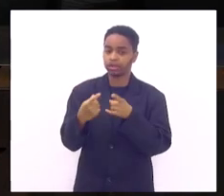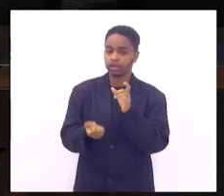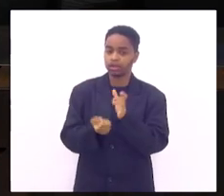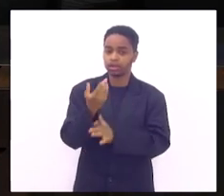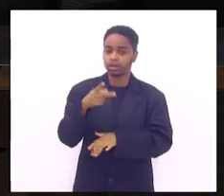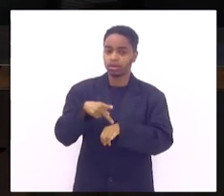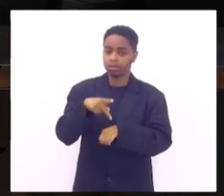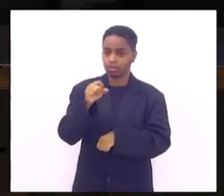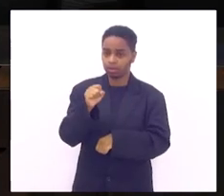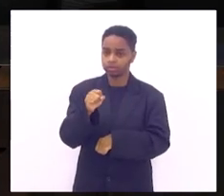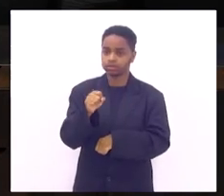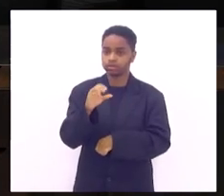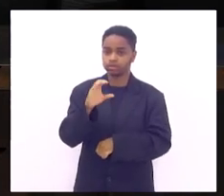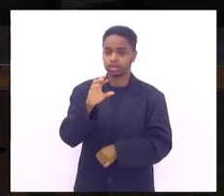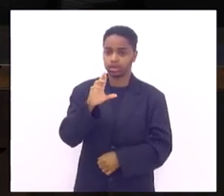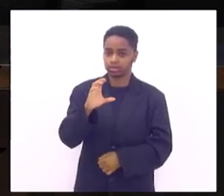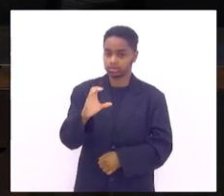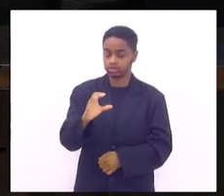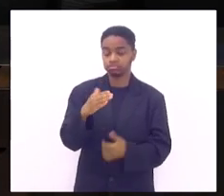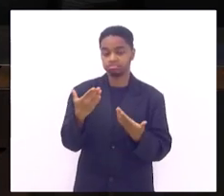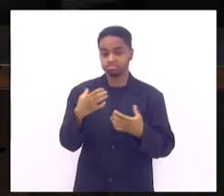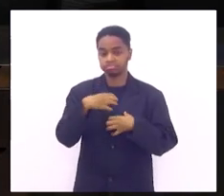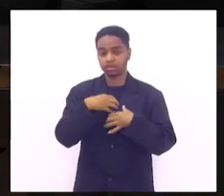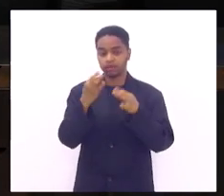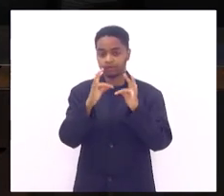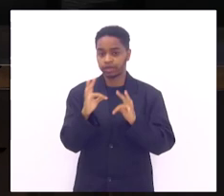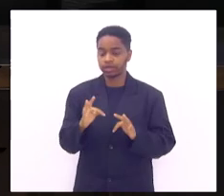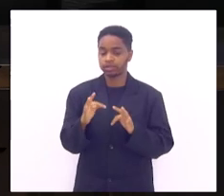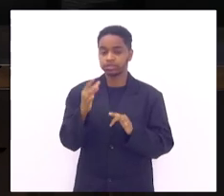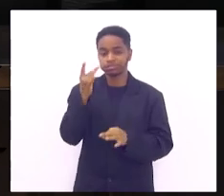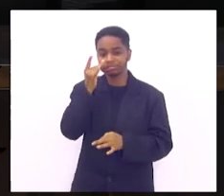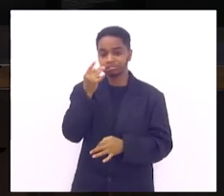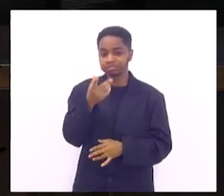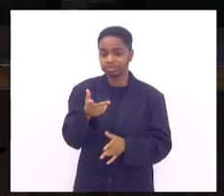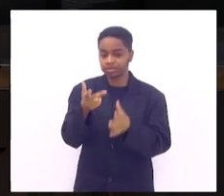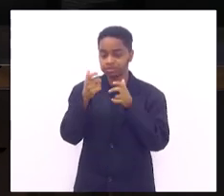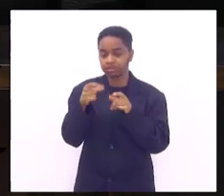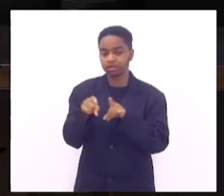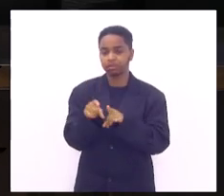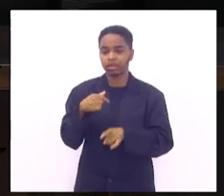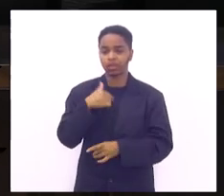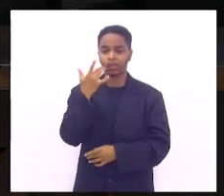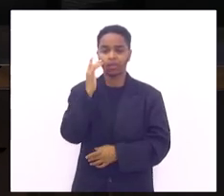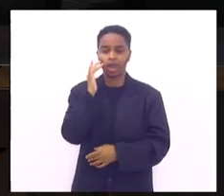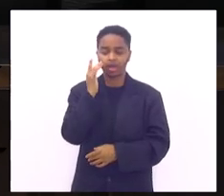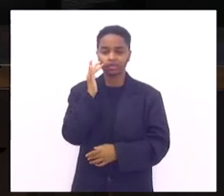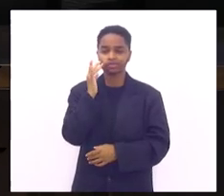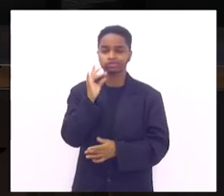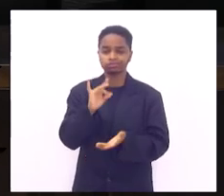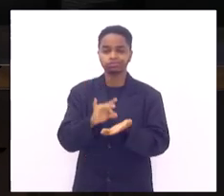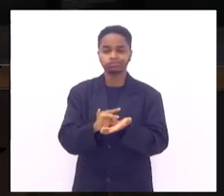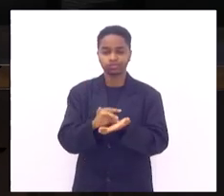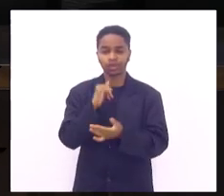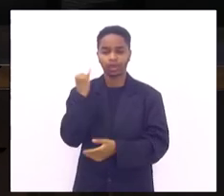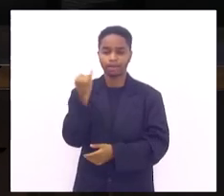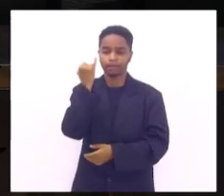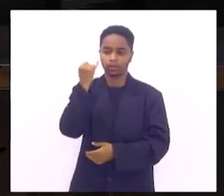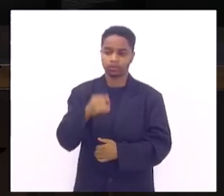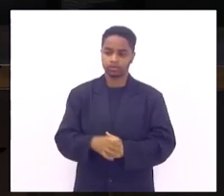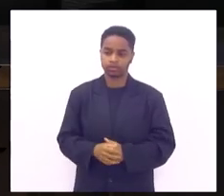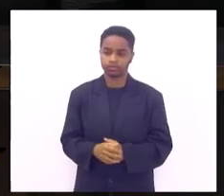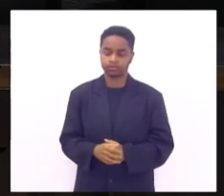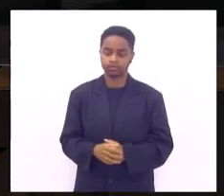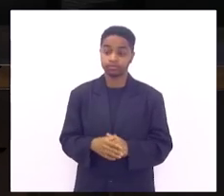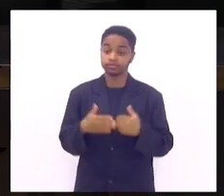para o SFC. Fiquei muito feliz de presenciar isso e eu acho que vai ser muito, muito importante.